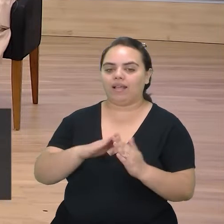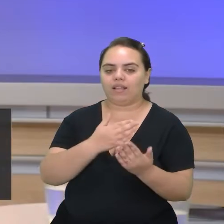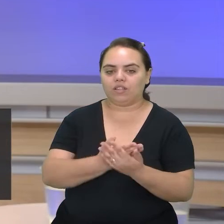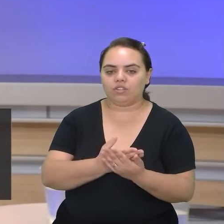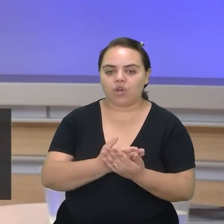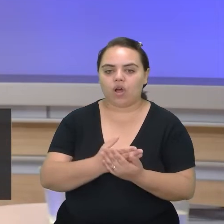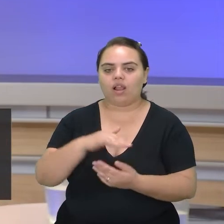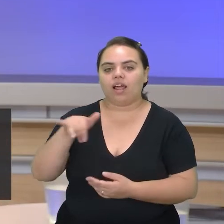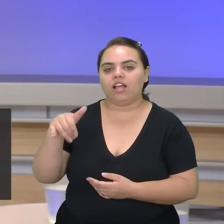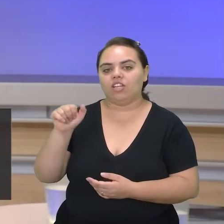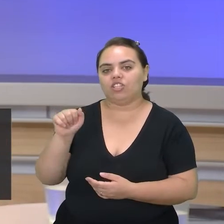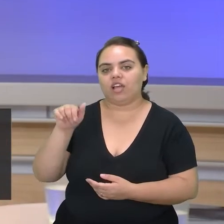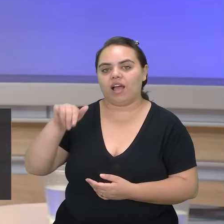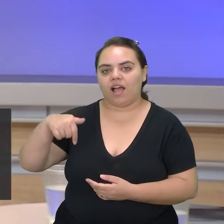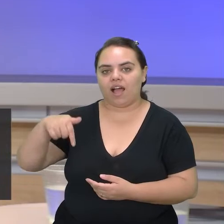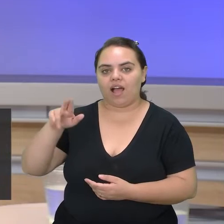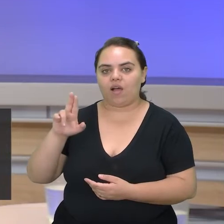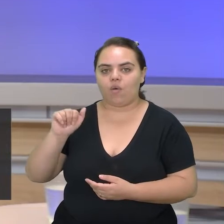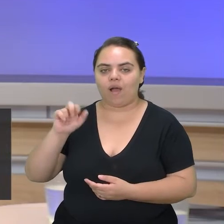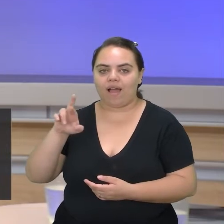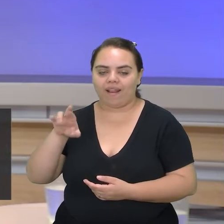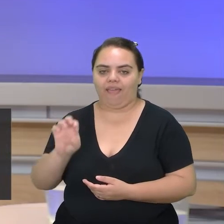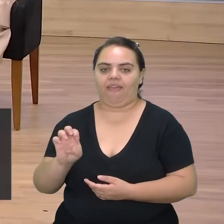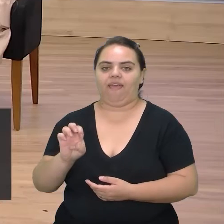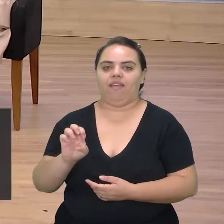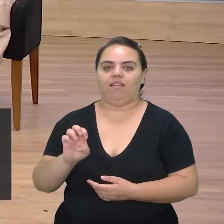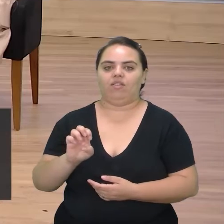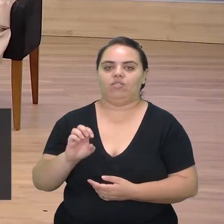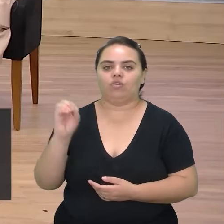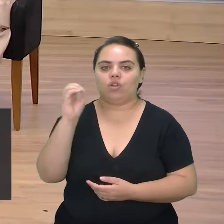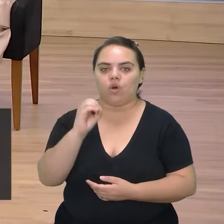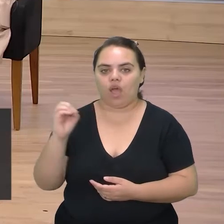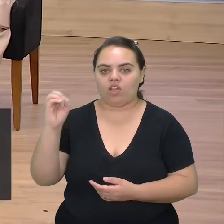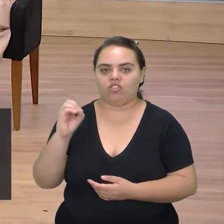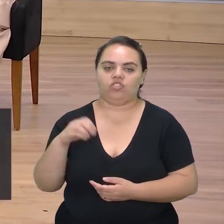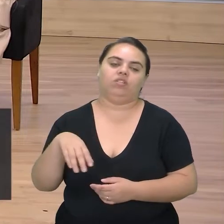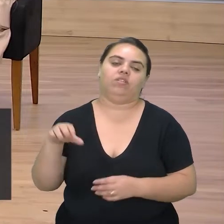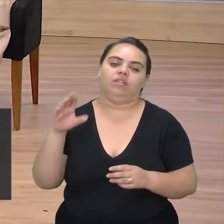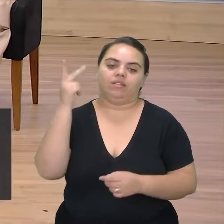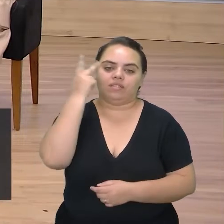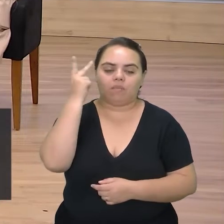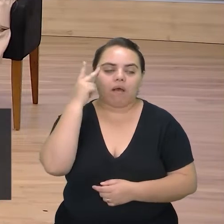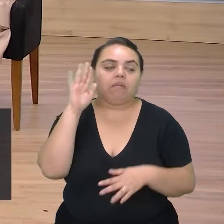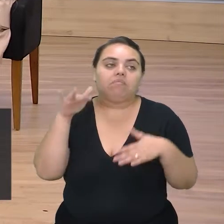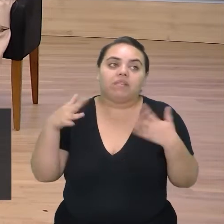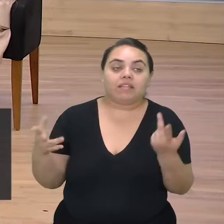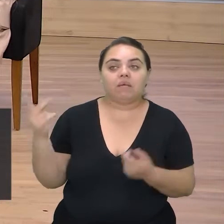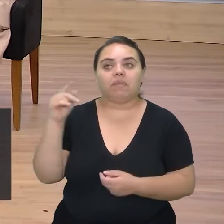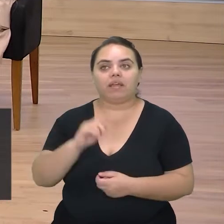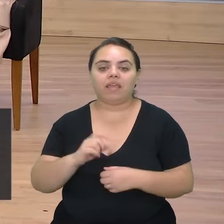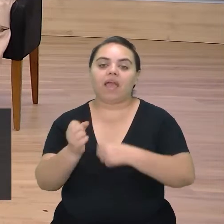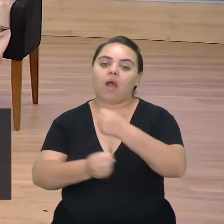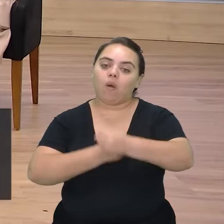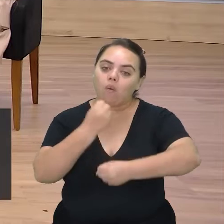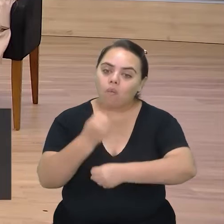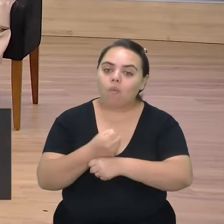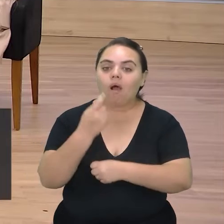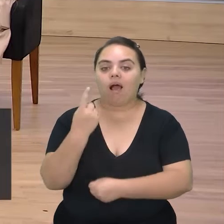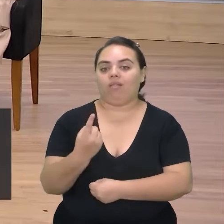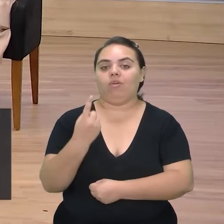Jaguaré, zona oeste de São Paulo. Legal. Tá? Vale a pena a gente dizer, quem sabe daqui a um ano a gente esteja aqui nesse